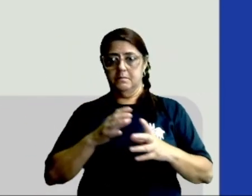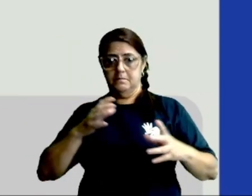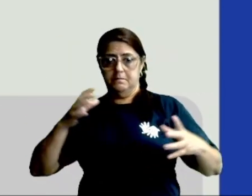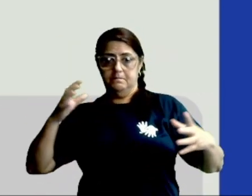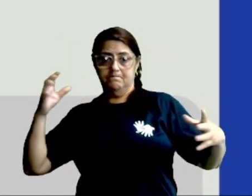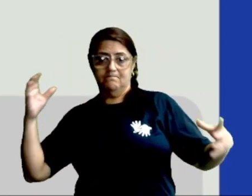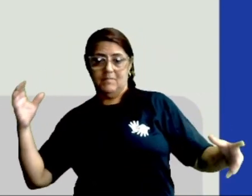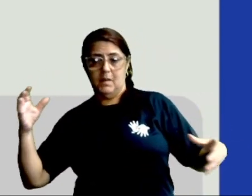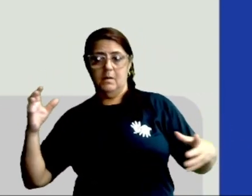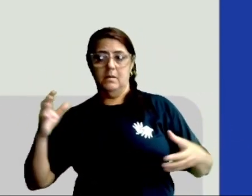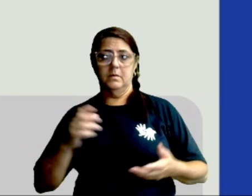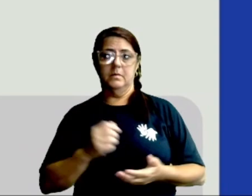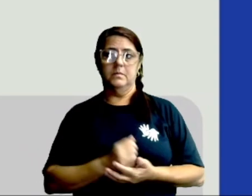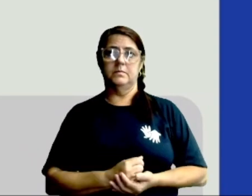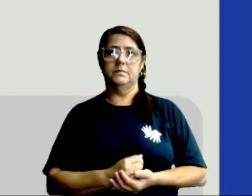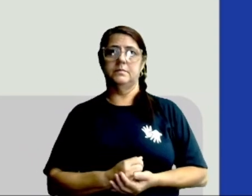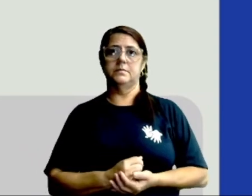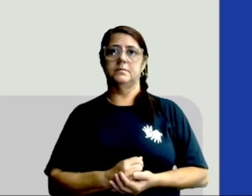grande...